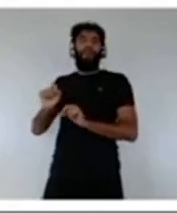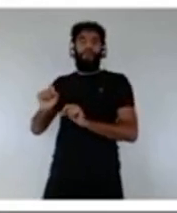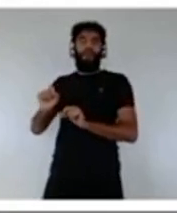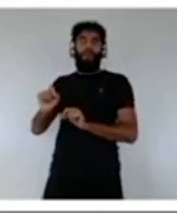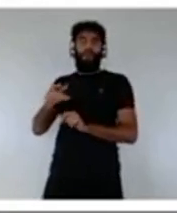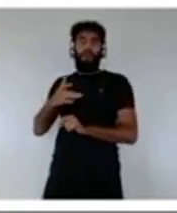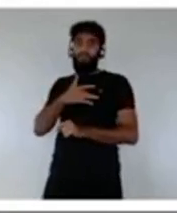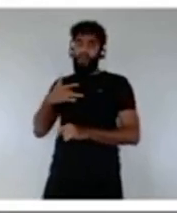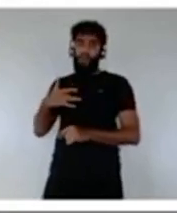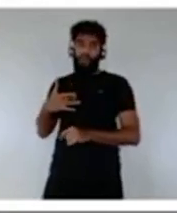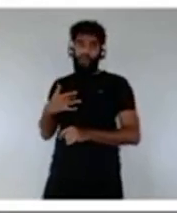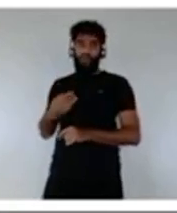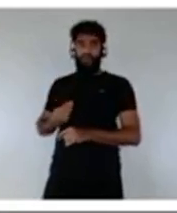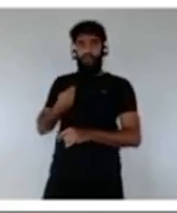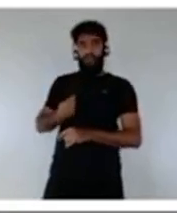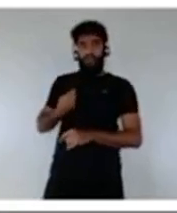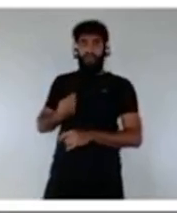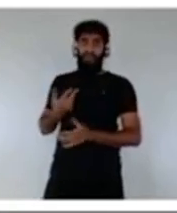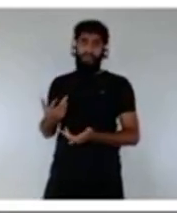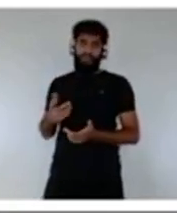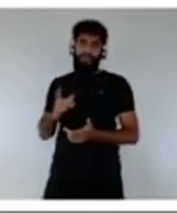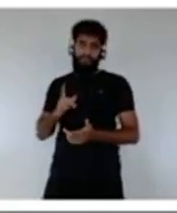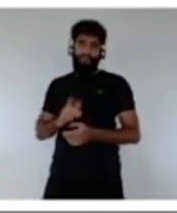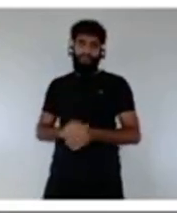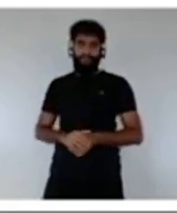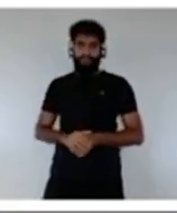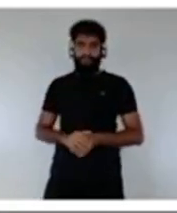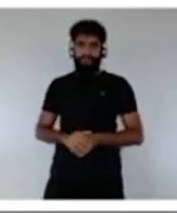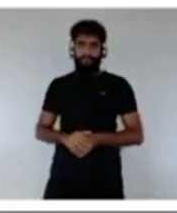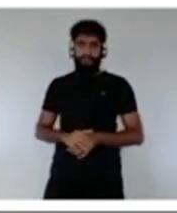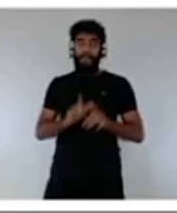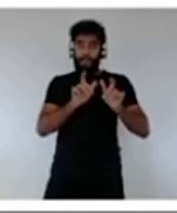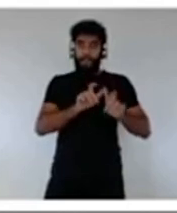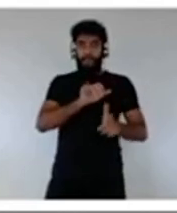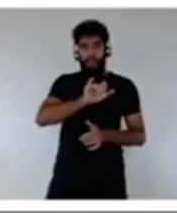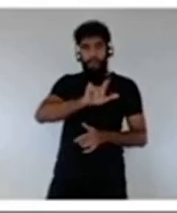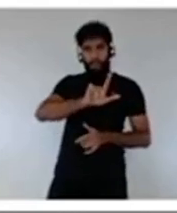biológica, que são as ILPIs. Então, queria agradecer